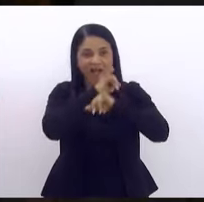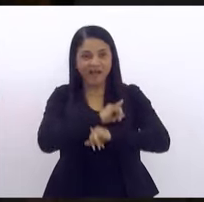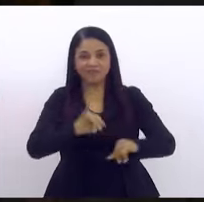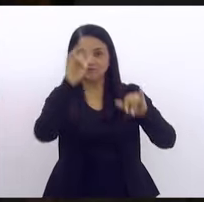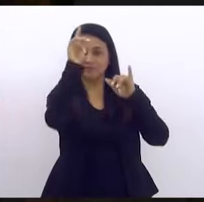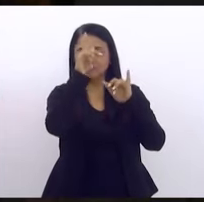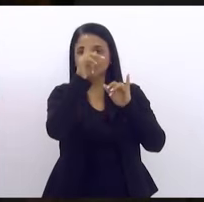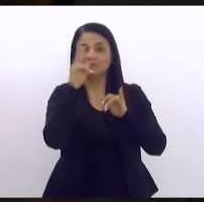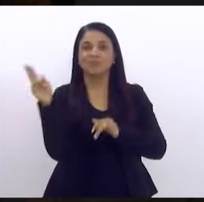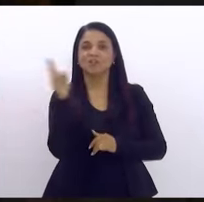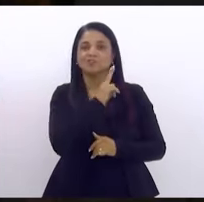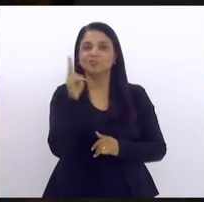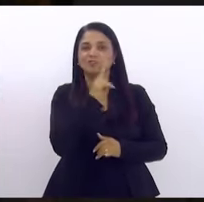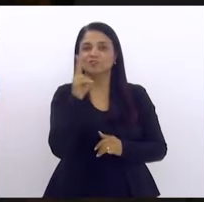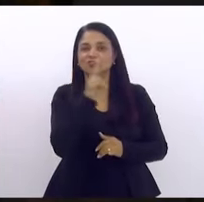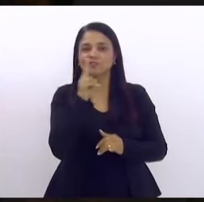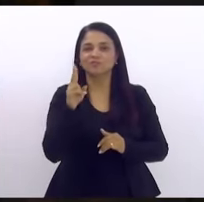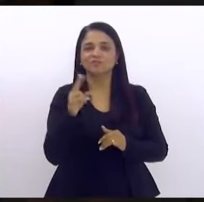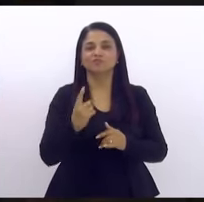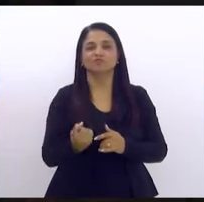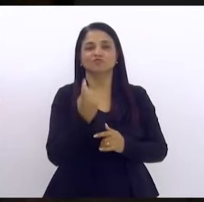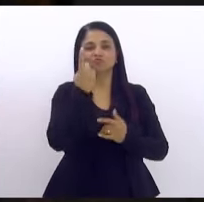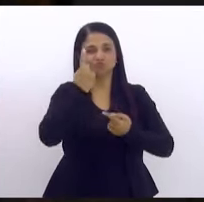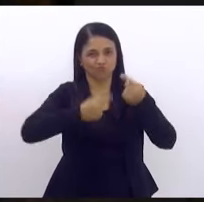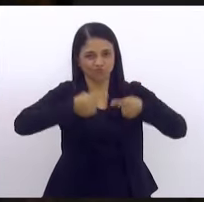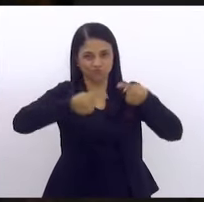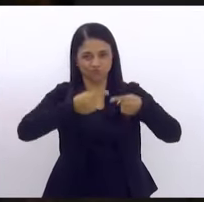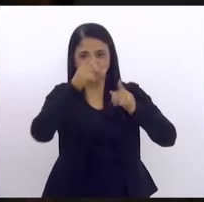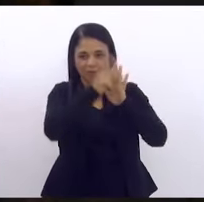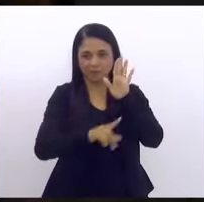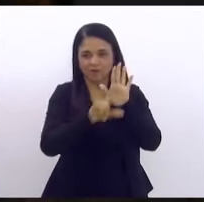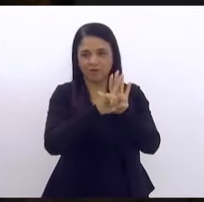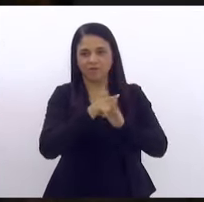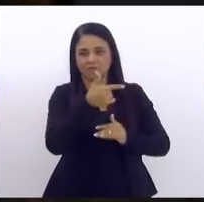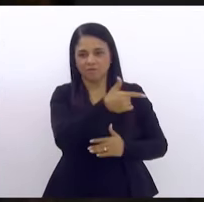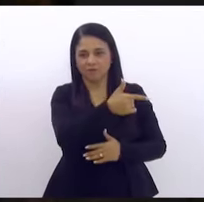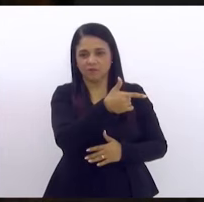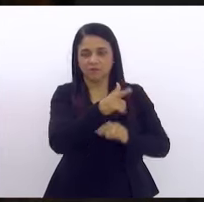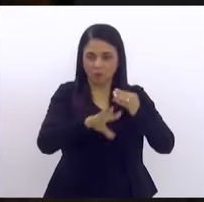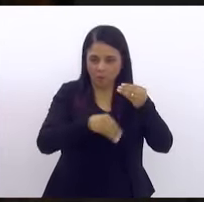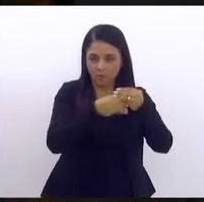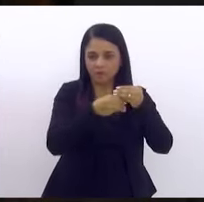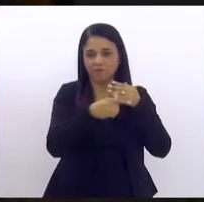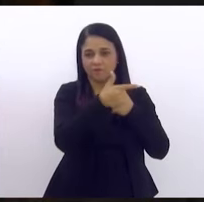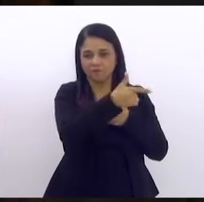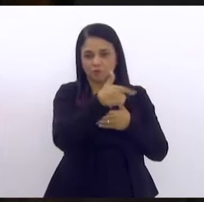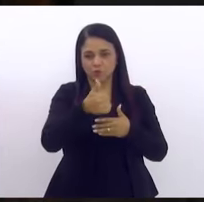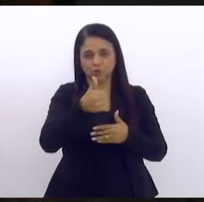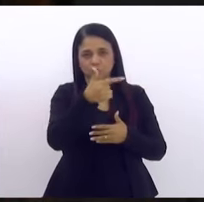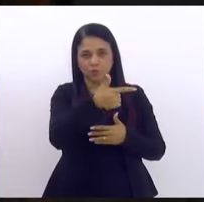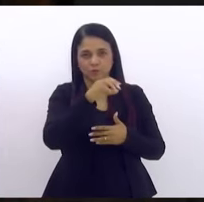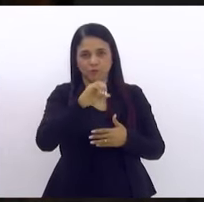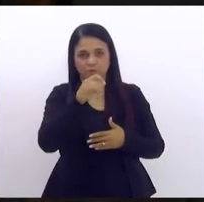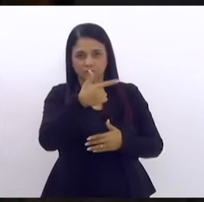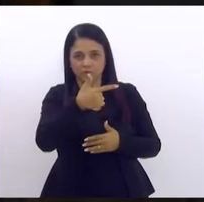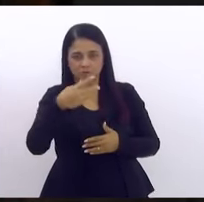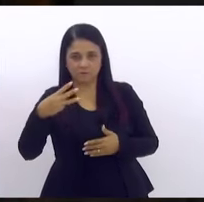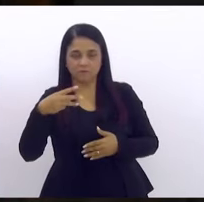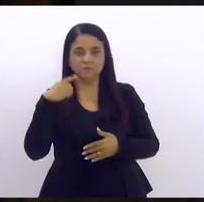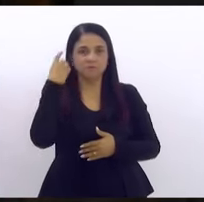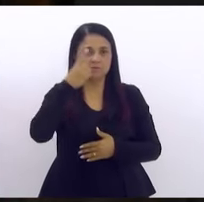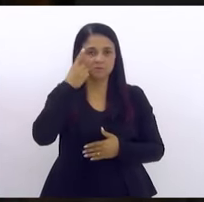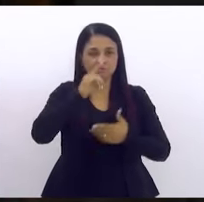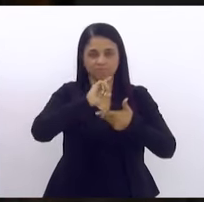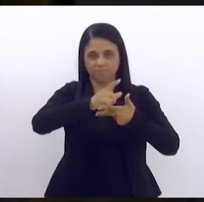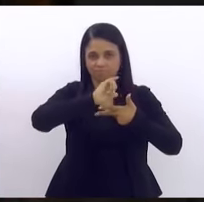Anuncio, em regime de urgência, em discussão única, projeto de lei complementar número 21 de 2023, de autoria do